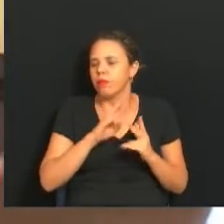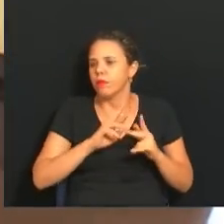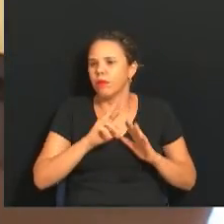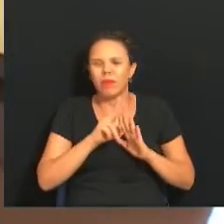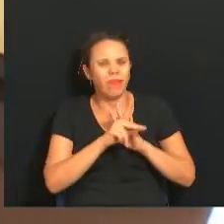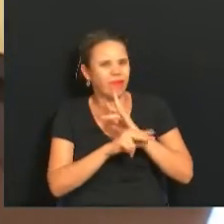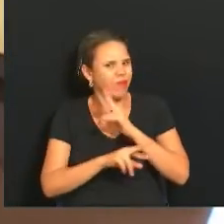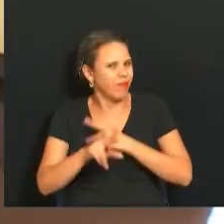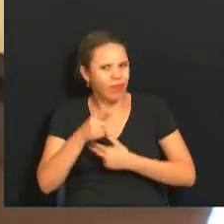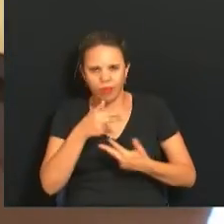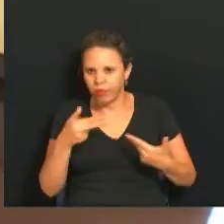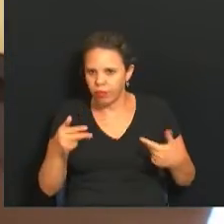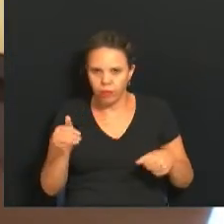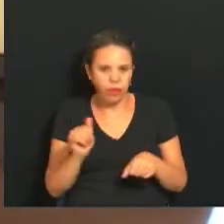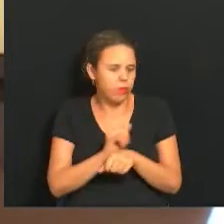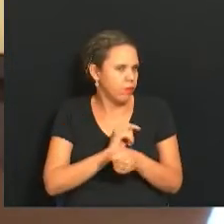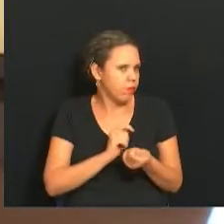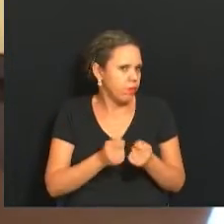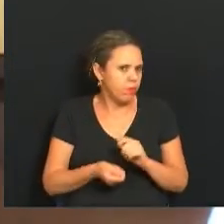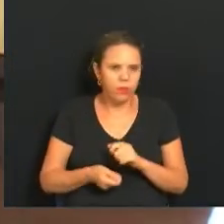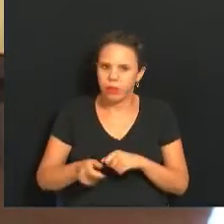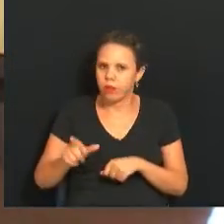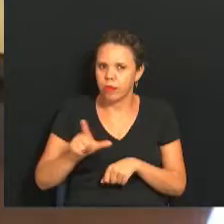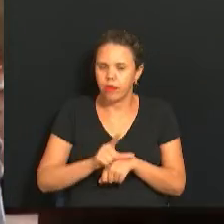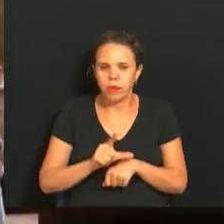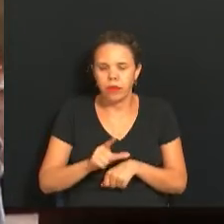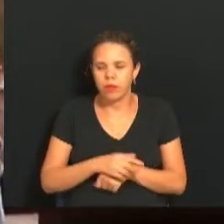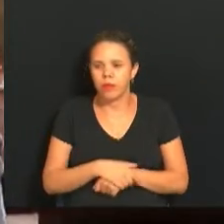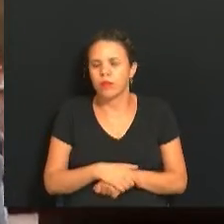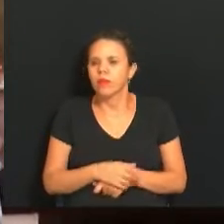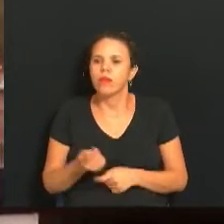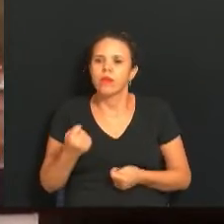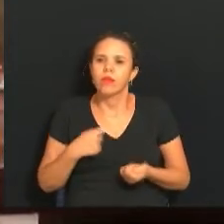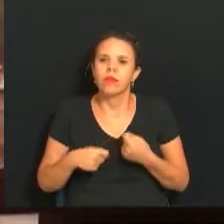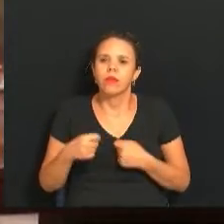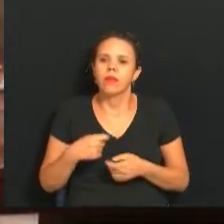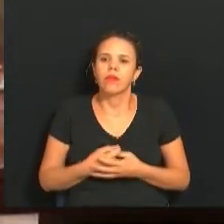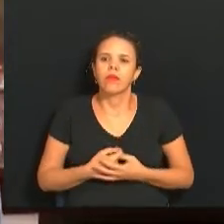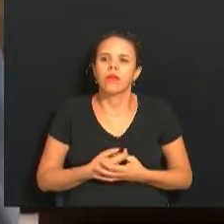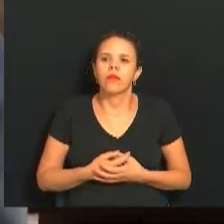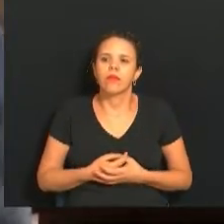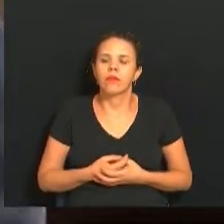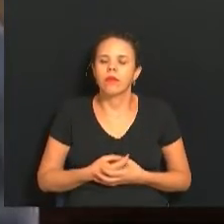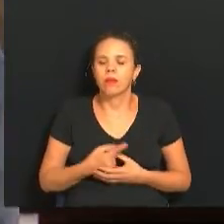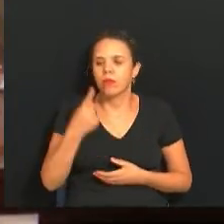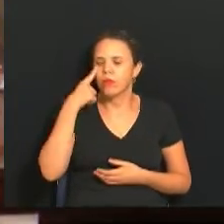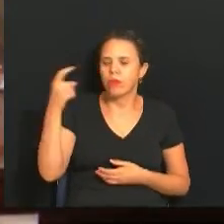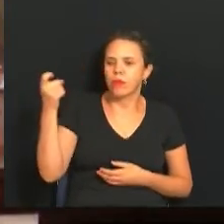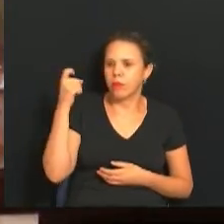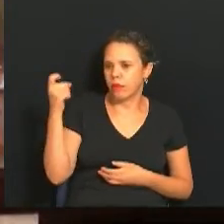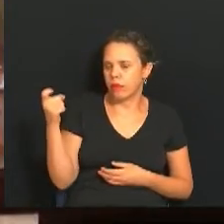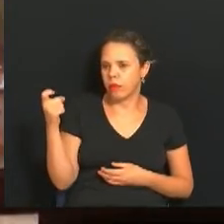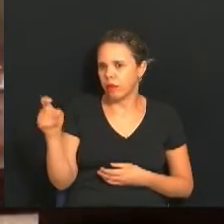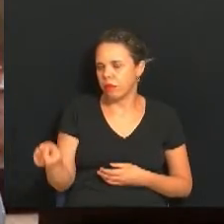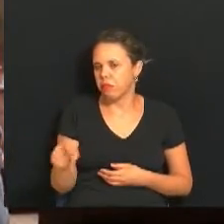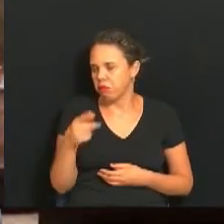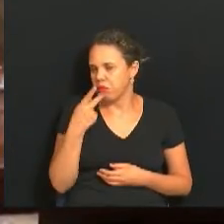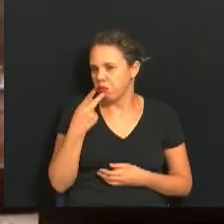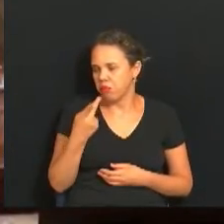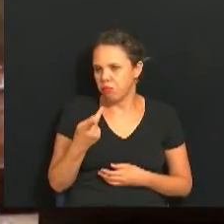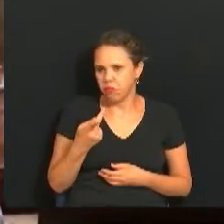diversas formas de você adaptar a sua vitrine à sua realidade econômica também, como lojista. Olha só, é muito interessante isso que a Deli está falando, porque